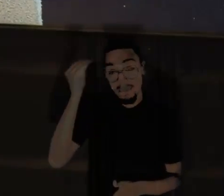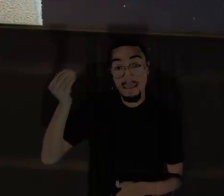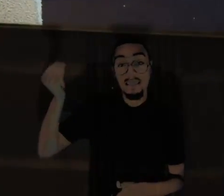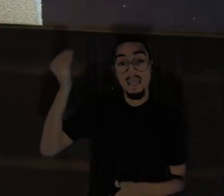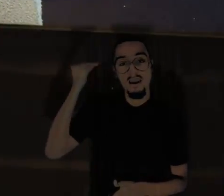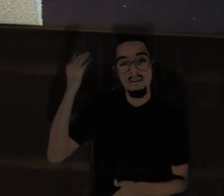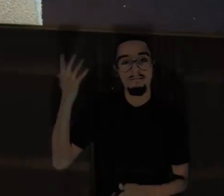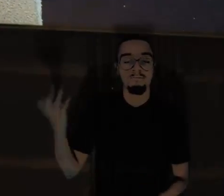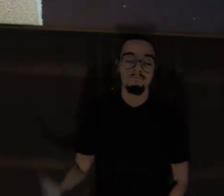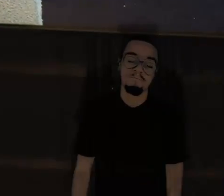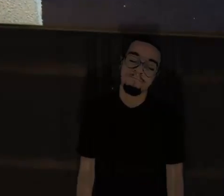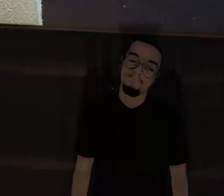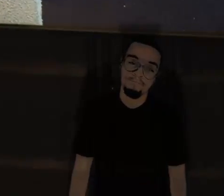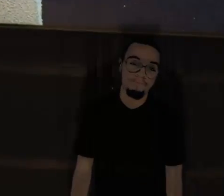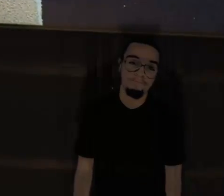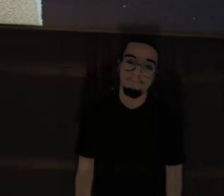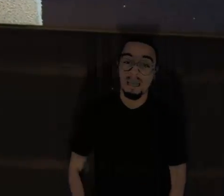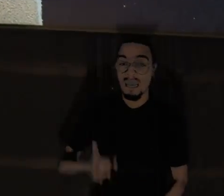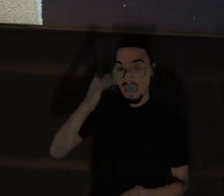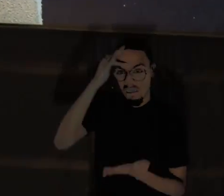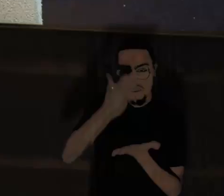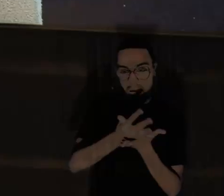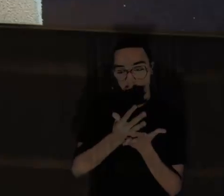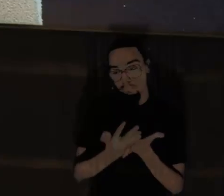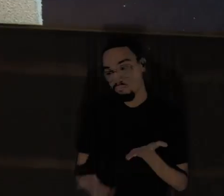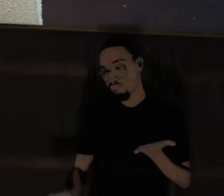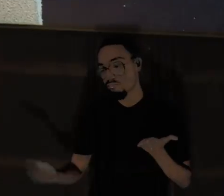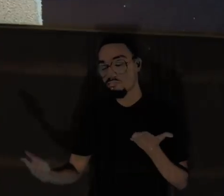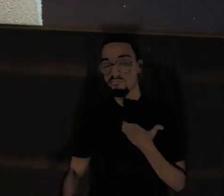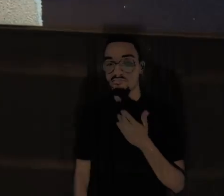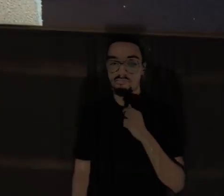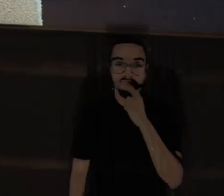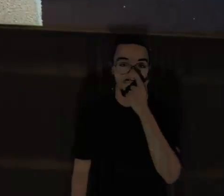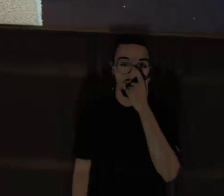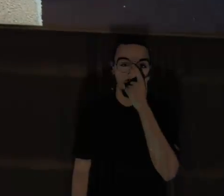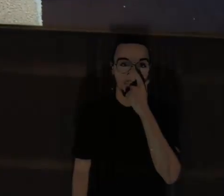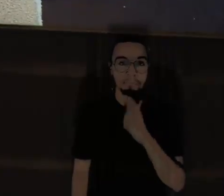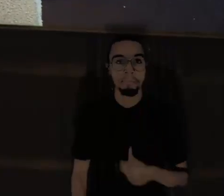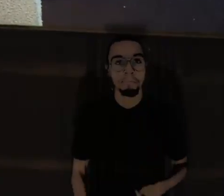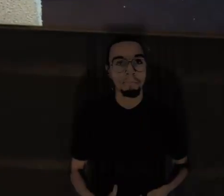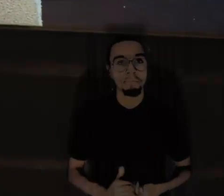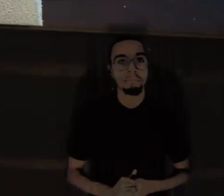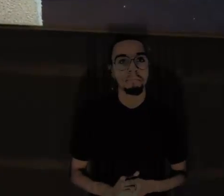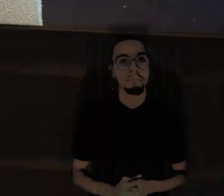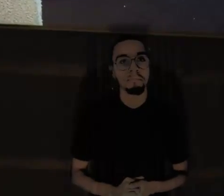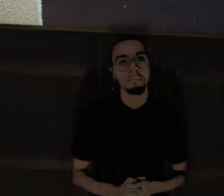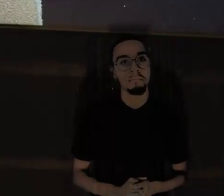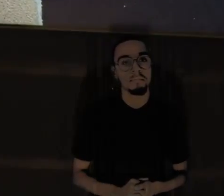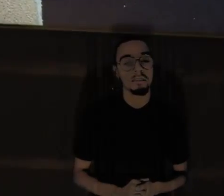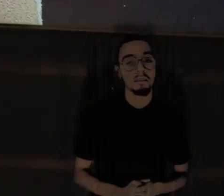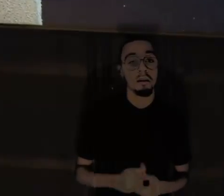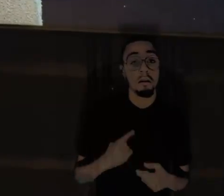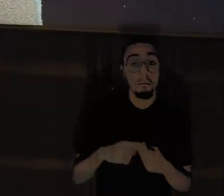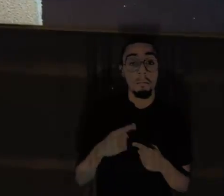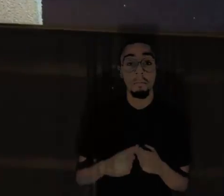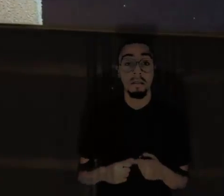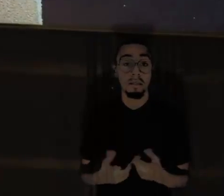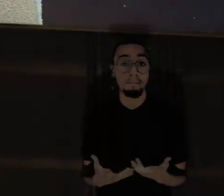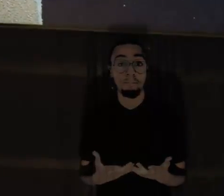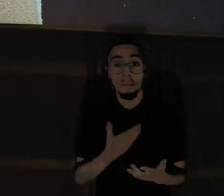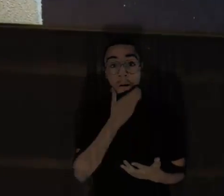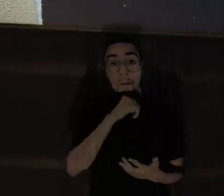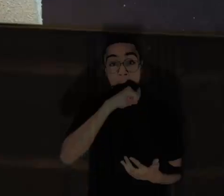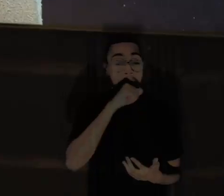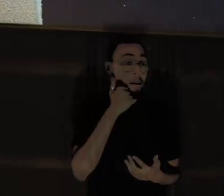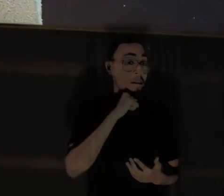a fé naquilo que ele sempre soube. Os milagres relatados pelos pais agora parecem